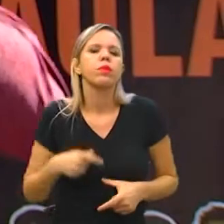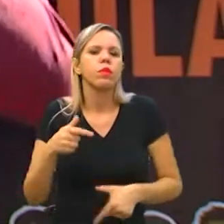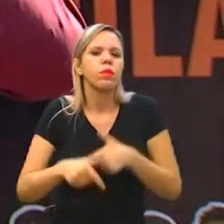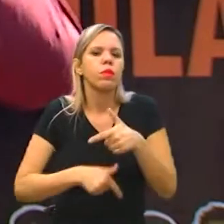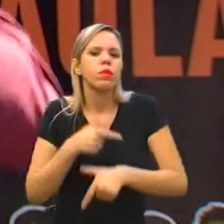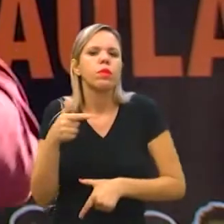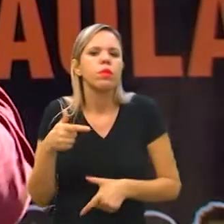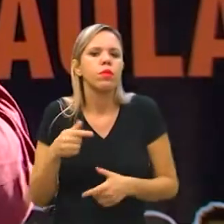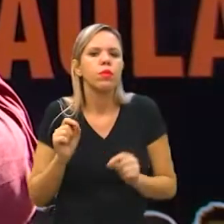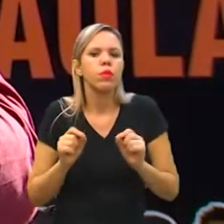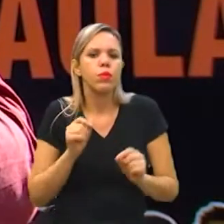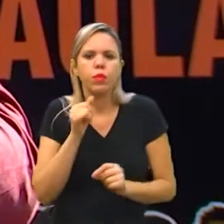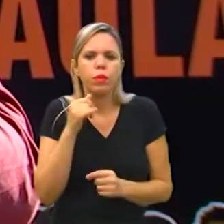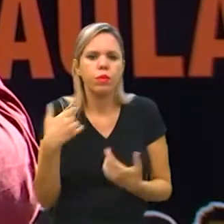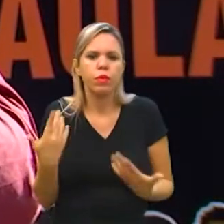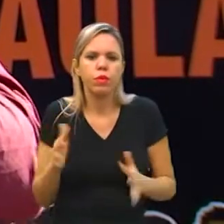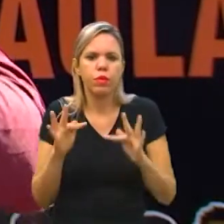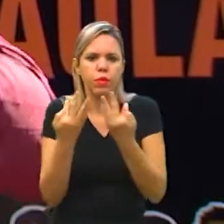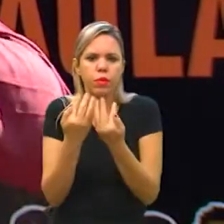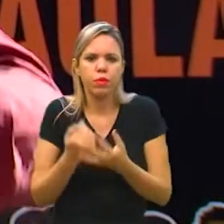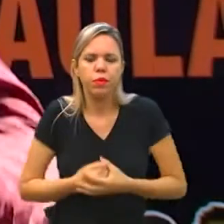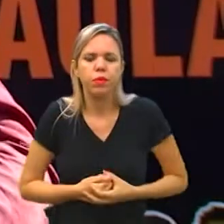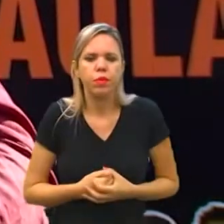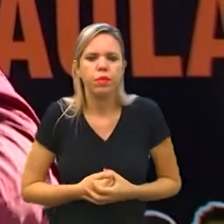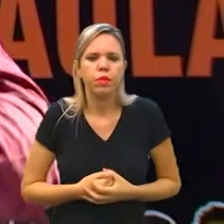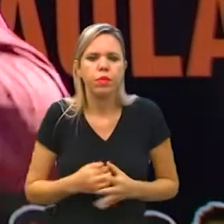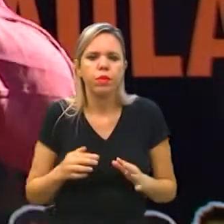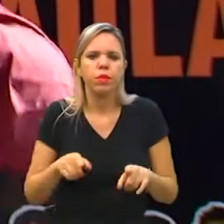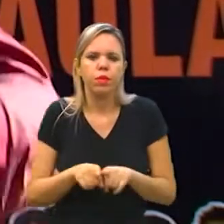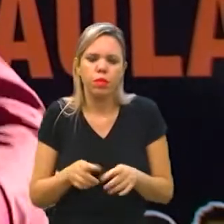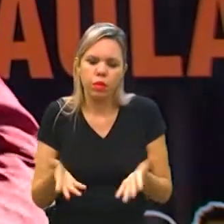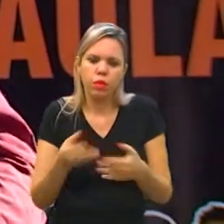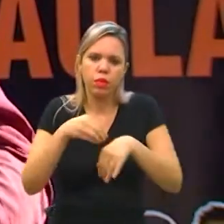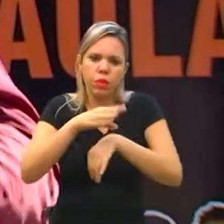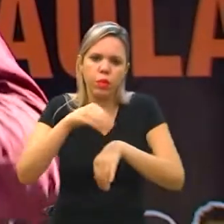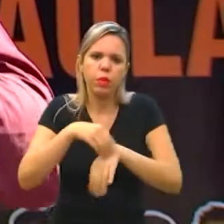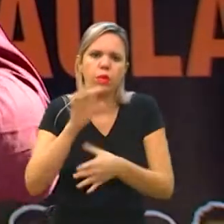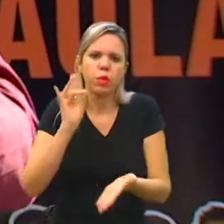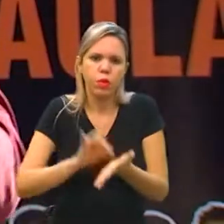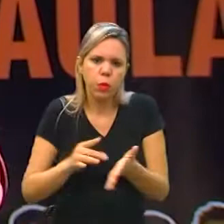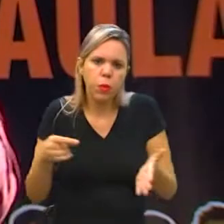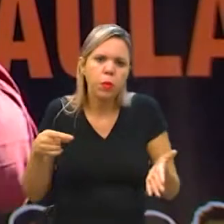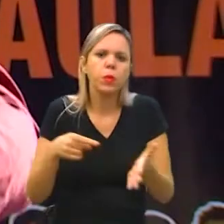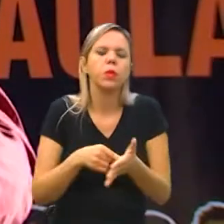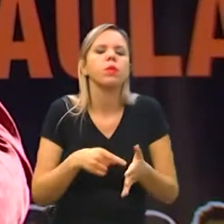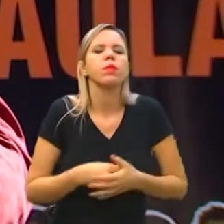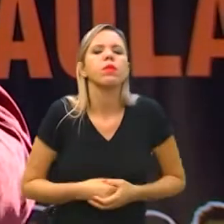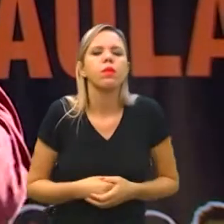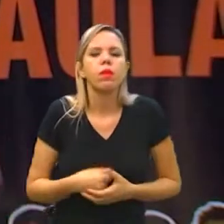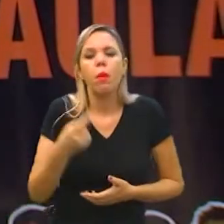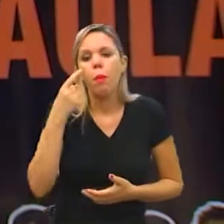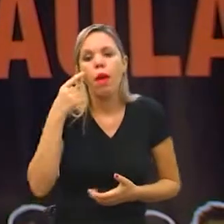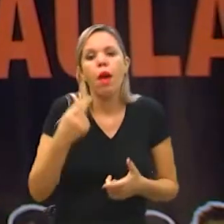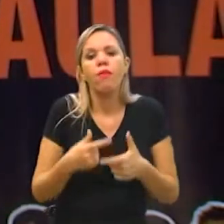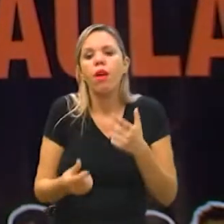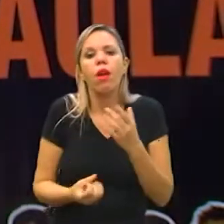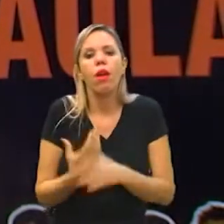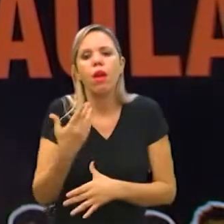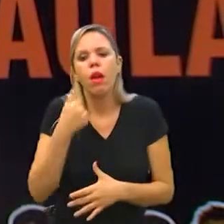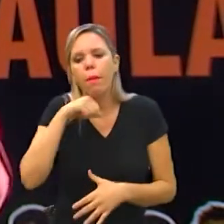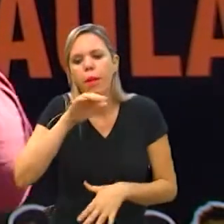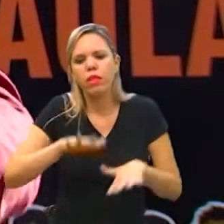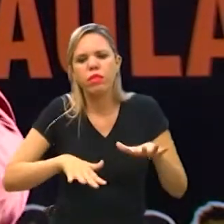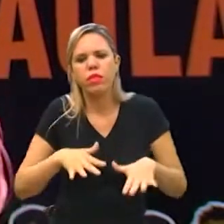também trabalhar em cima do quê? Das famílias, dos pais, para que realmente eles denunciem e para ver o que